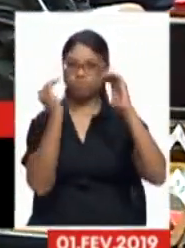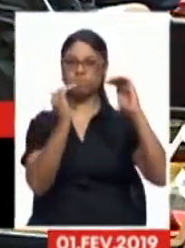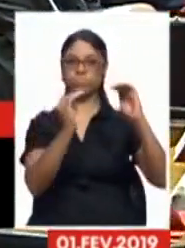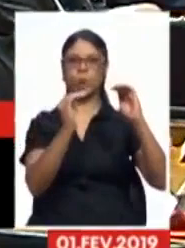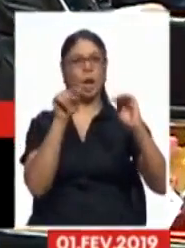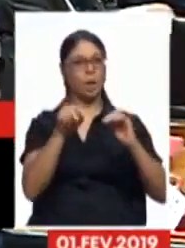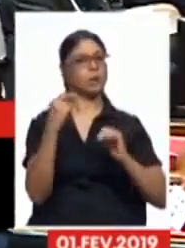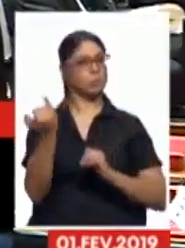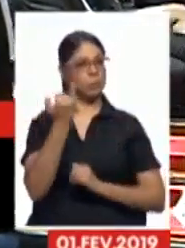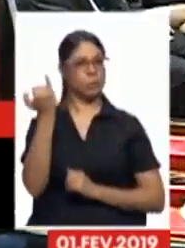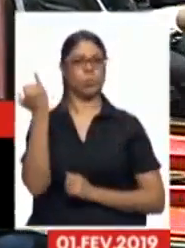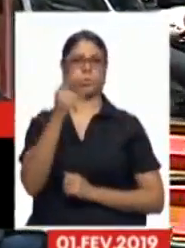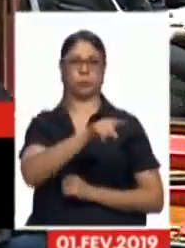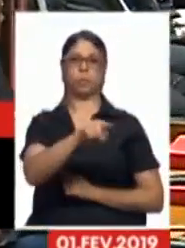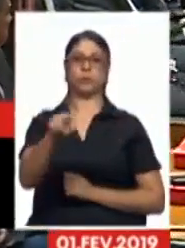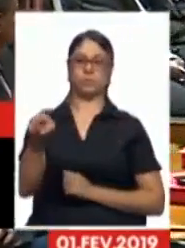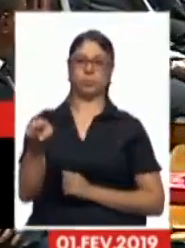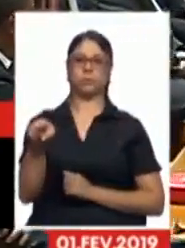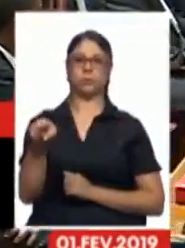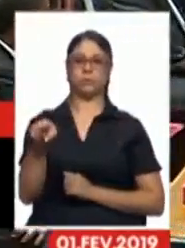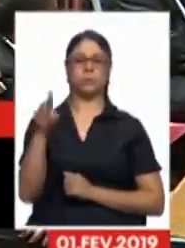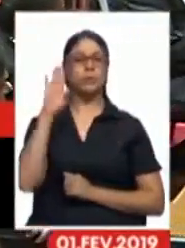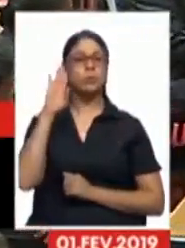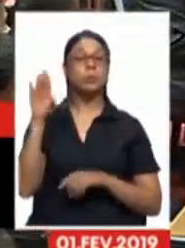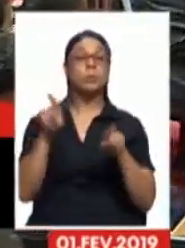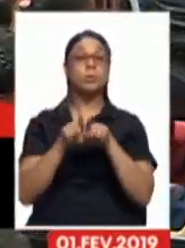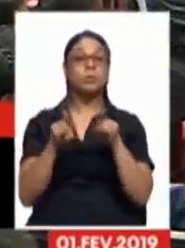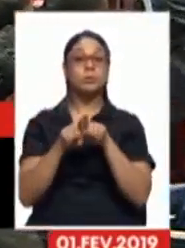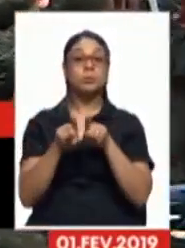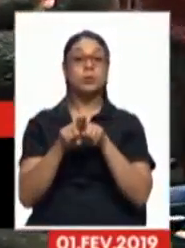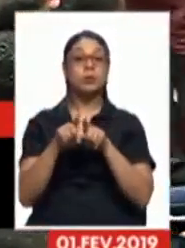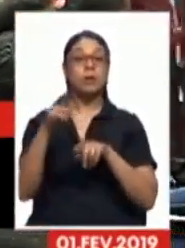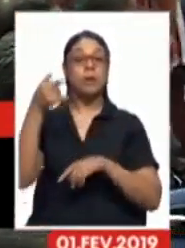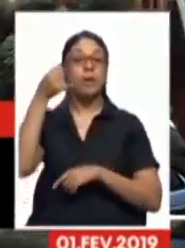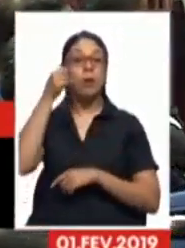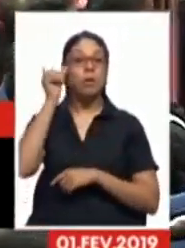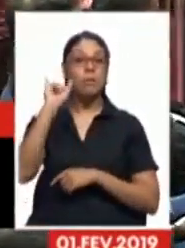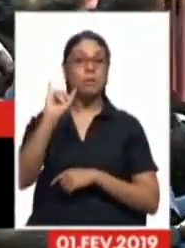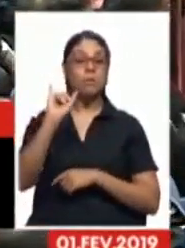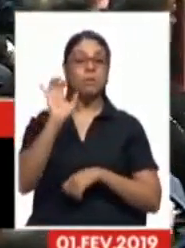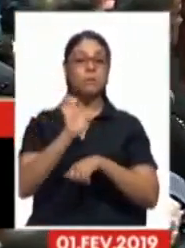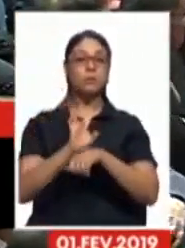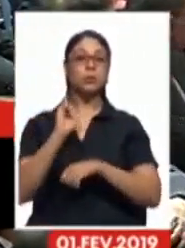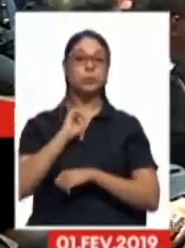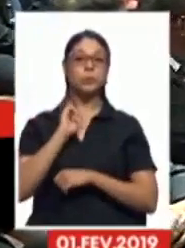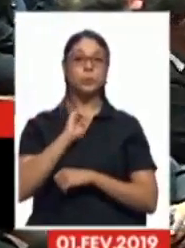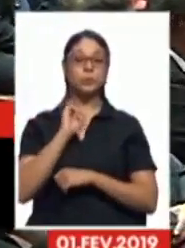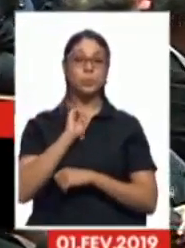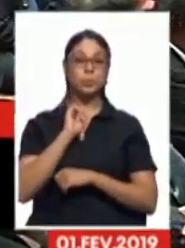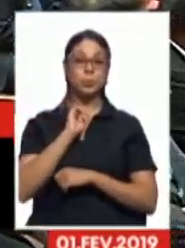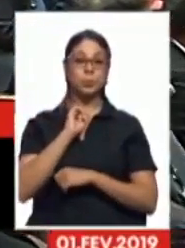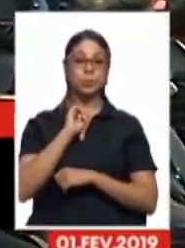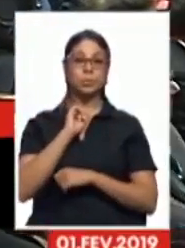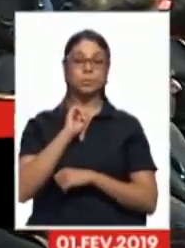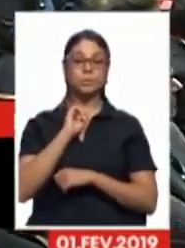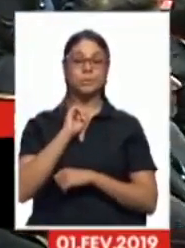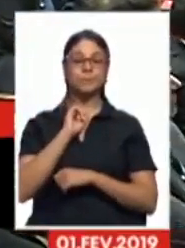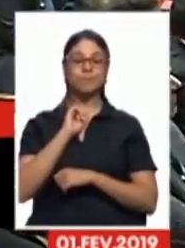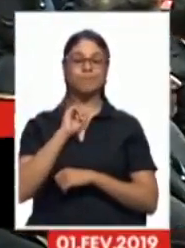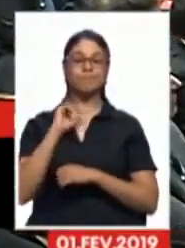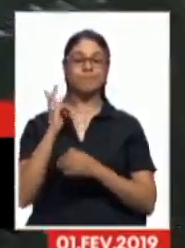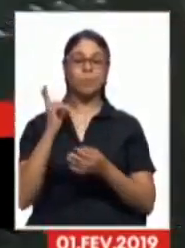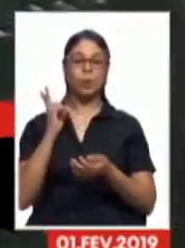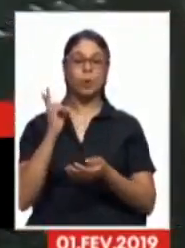essencial. Inclusive, para não deixar que o Estado de Minas se aprofunde na